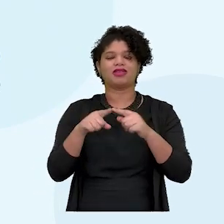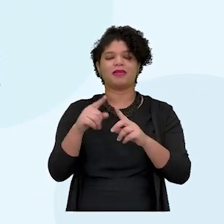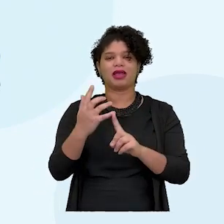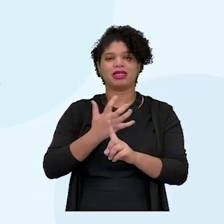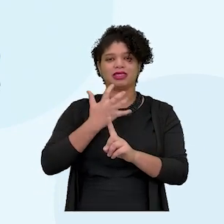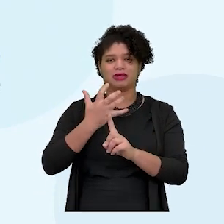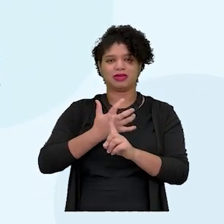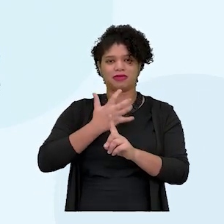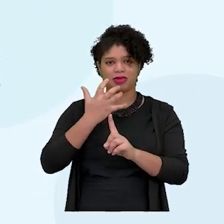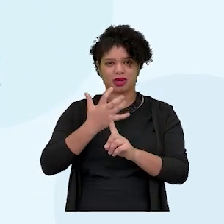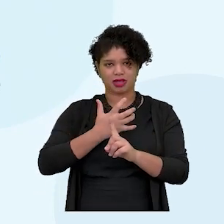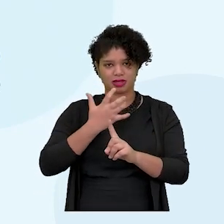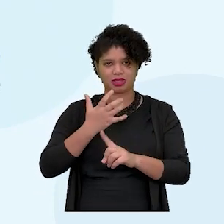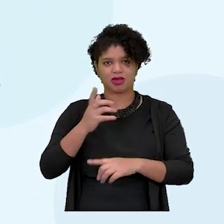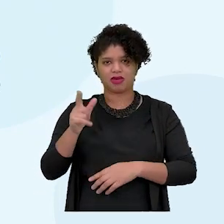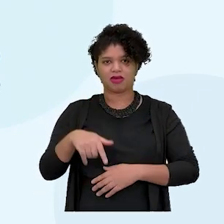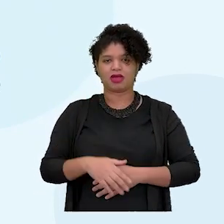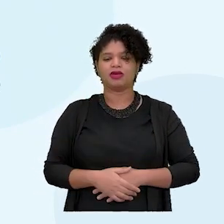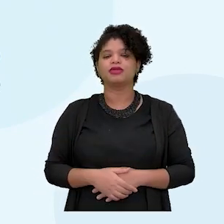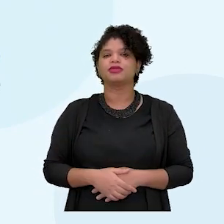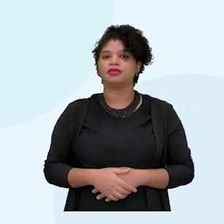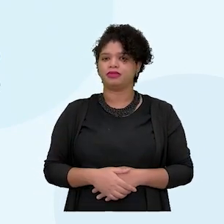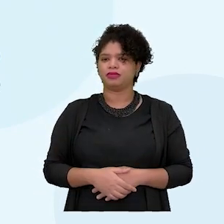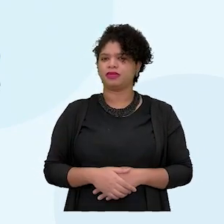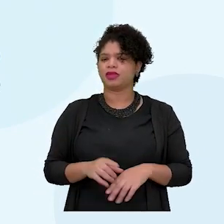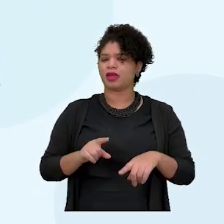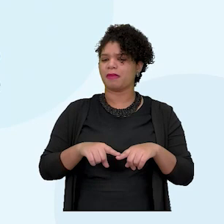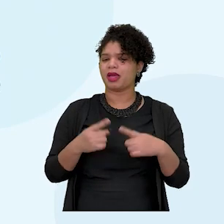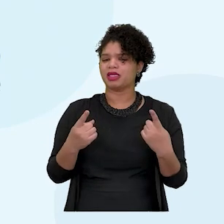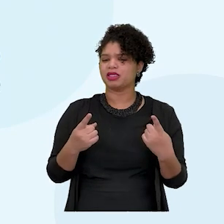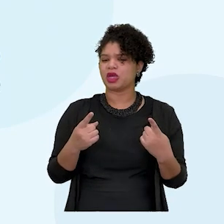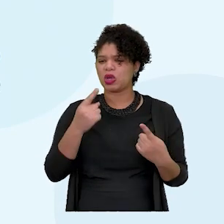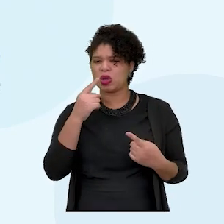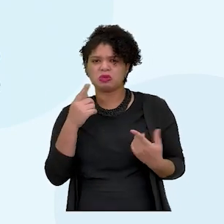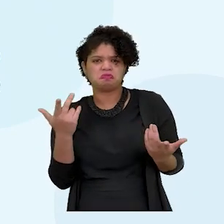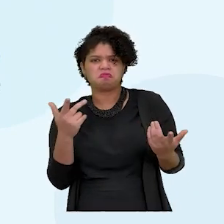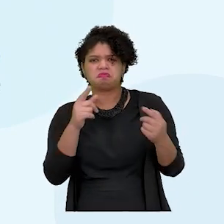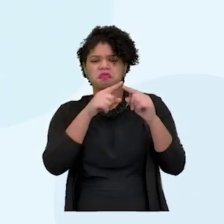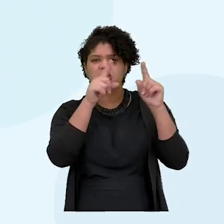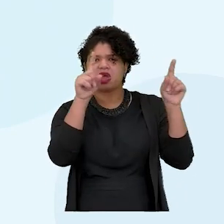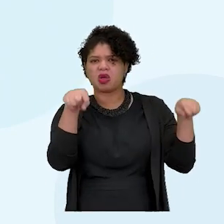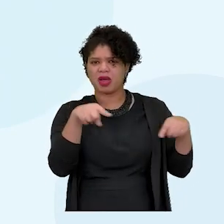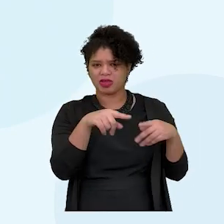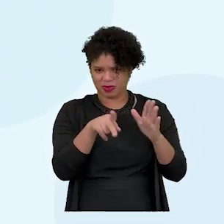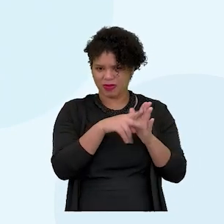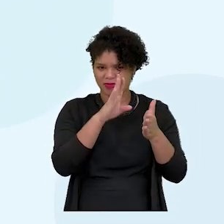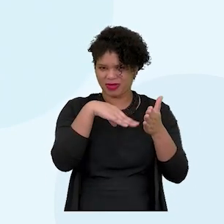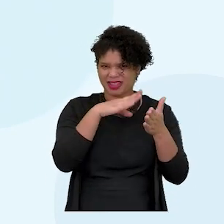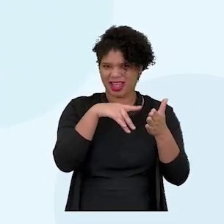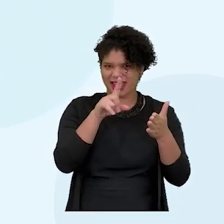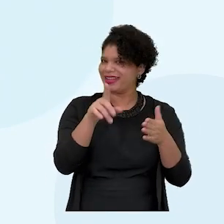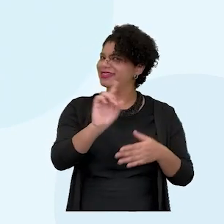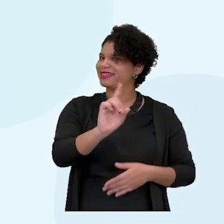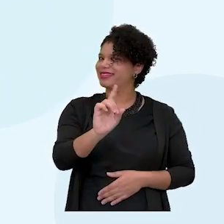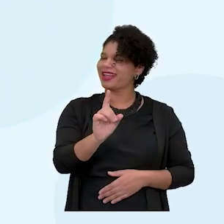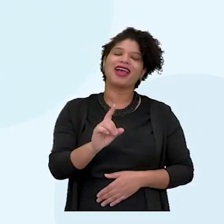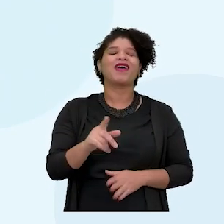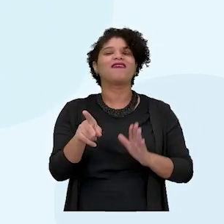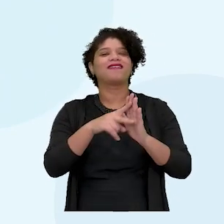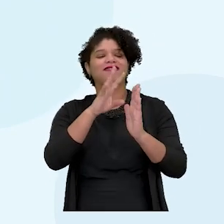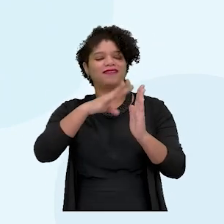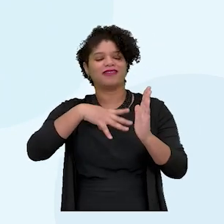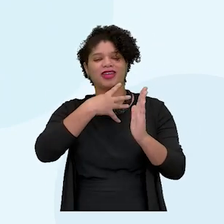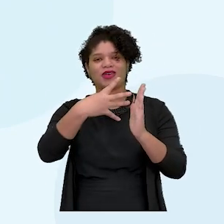para o preenchimento dos quadros. Mas que quadros, meu amigo? Quais quadros nós vamos pintar? Ver. É esse quadro aqui